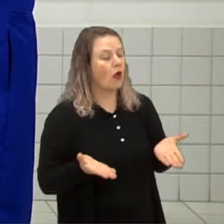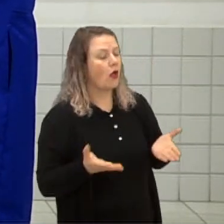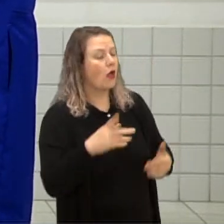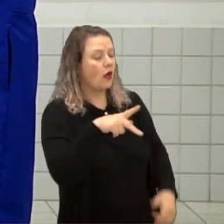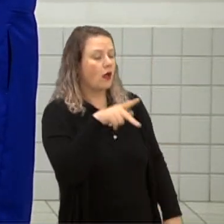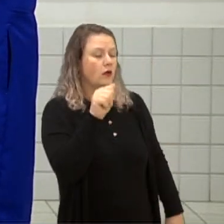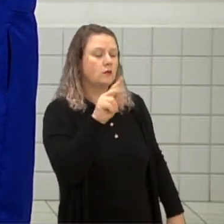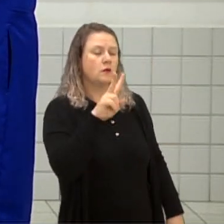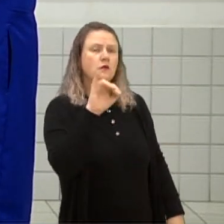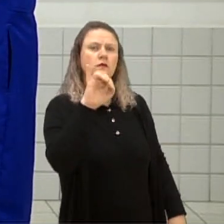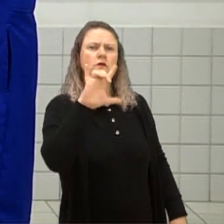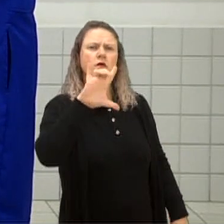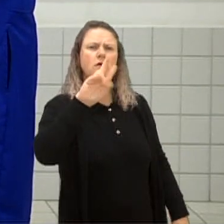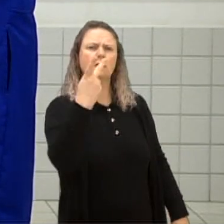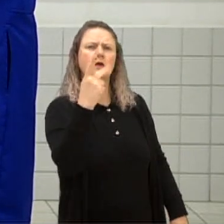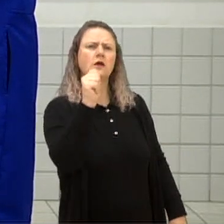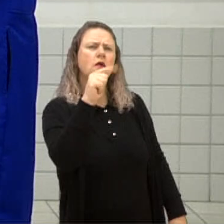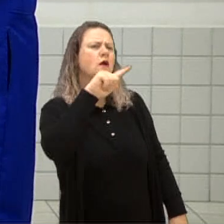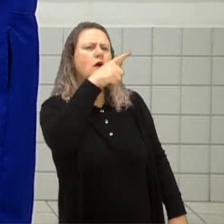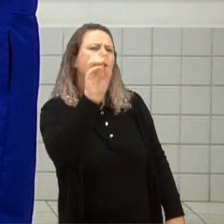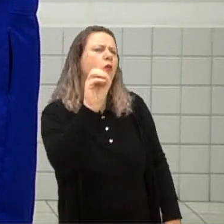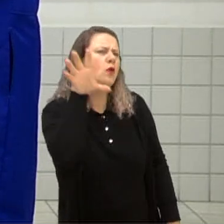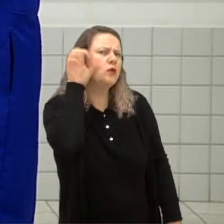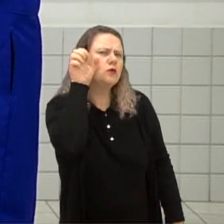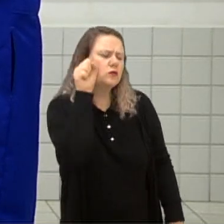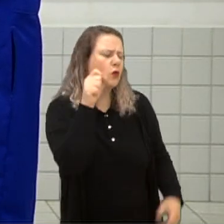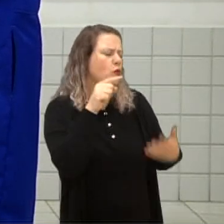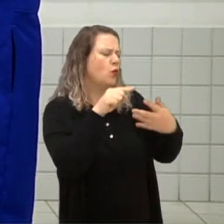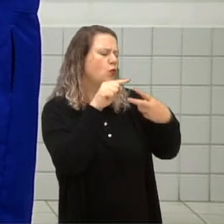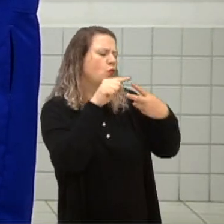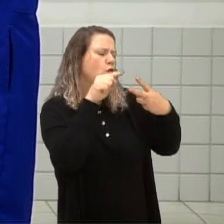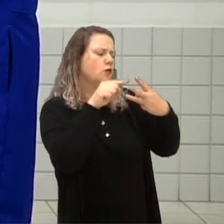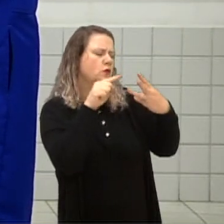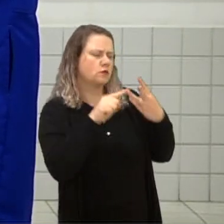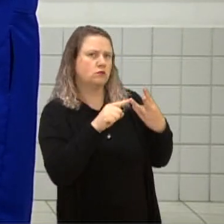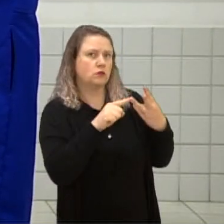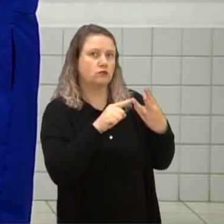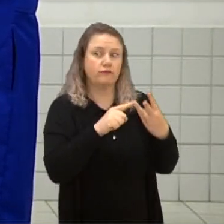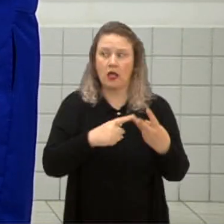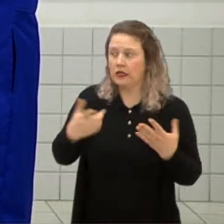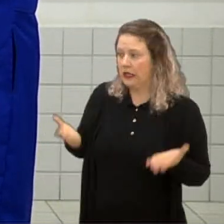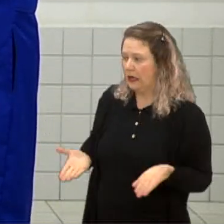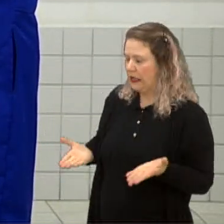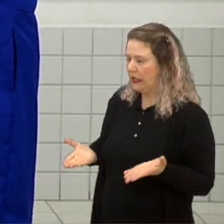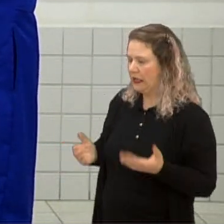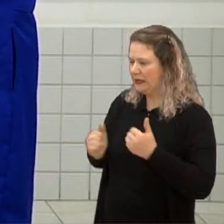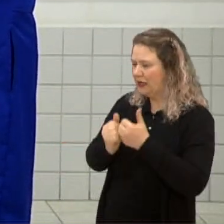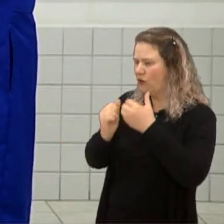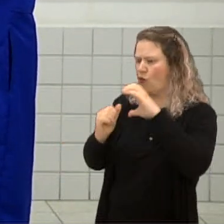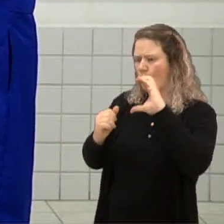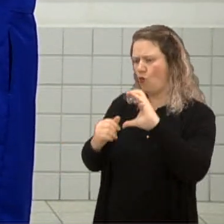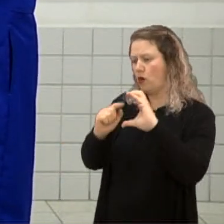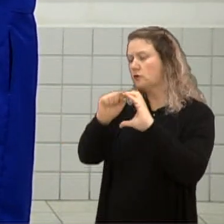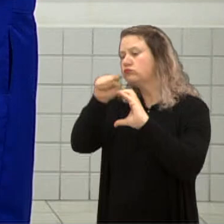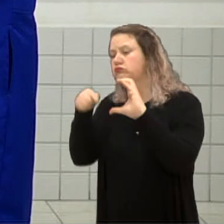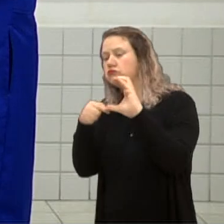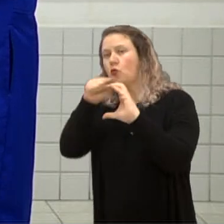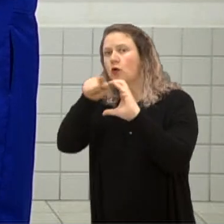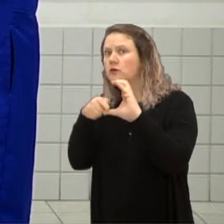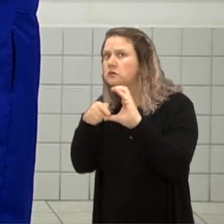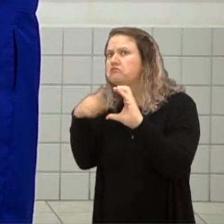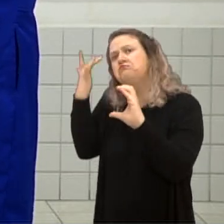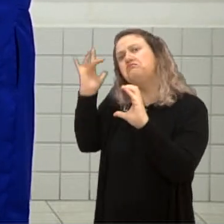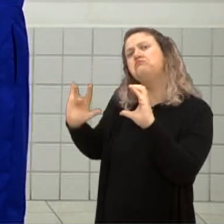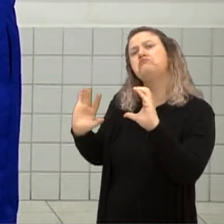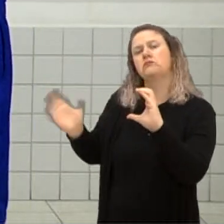Pavilhão auditivo. O que você acha? Que dessas 3 regiões ele se localiza? Será que é a parte externa? Eu acho que não. Será?